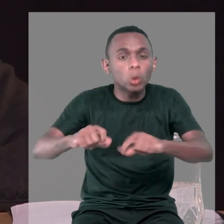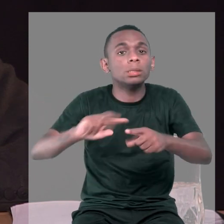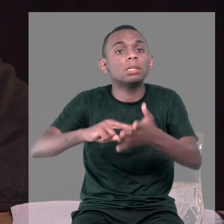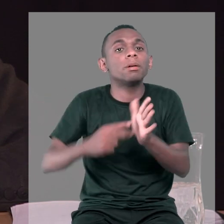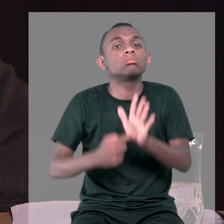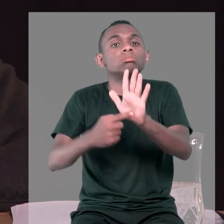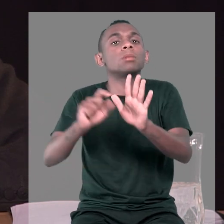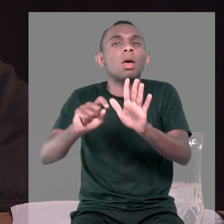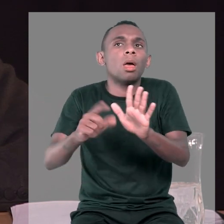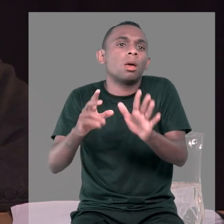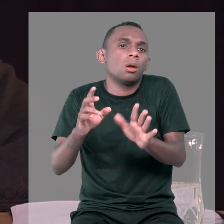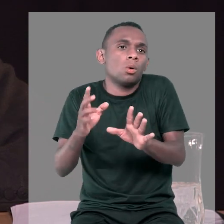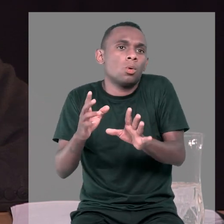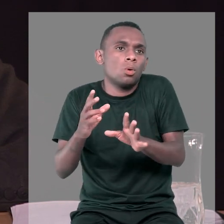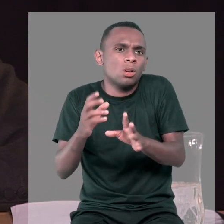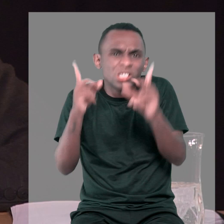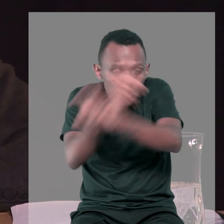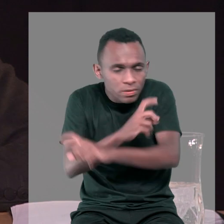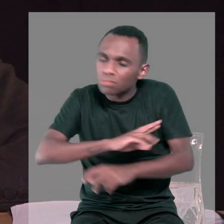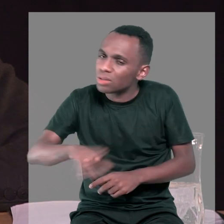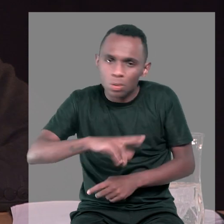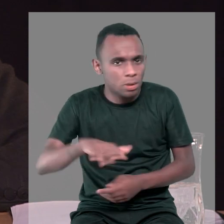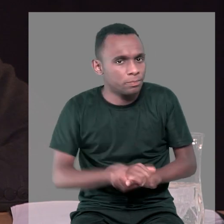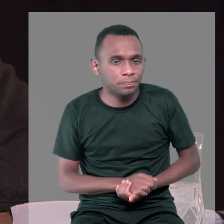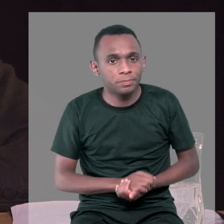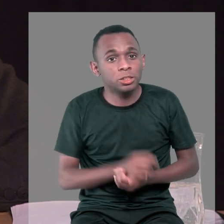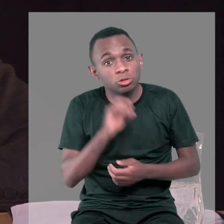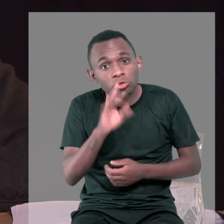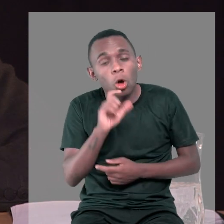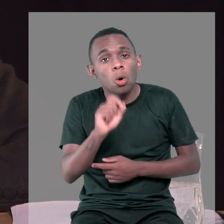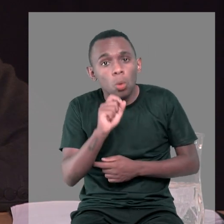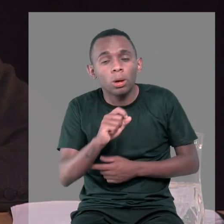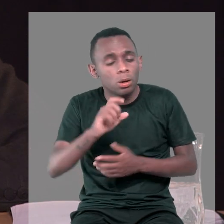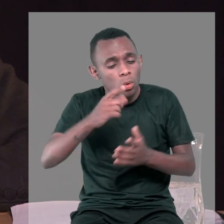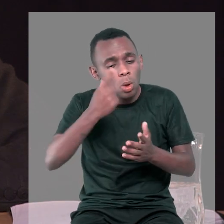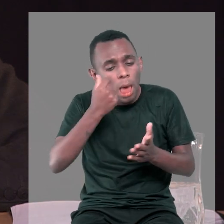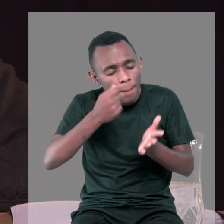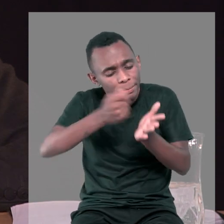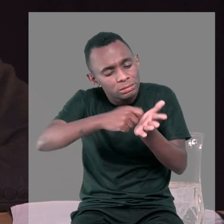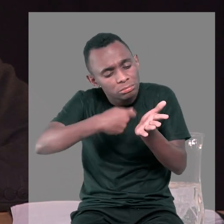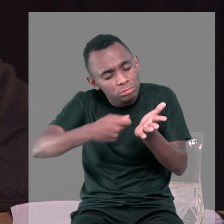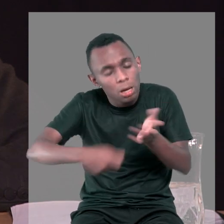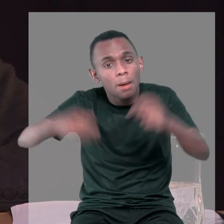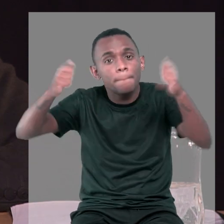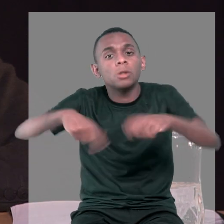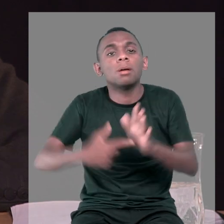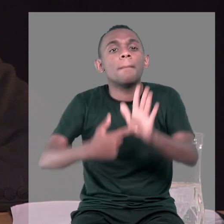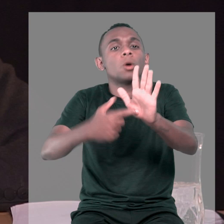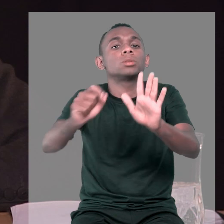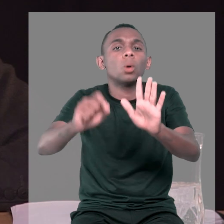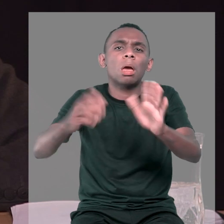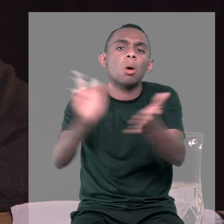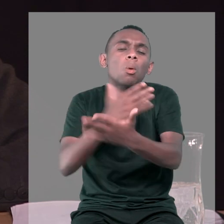construção, com experiência no uso de concreto armado, pode, ao longo de 6 meses e com